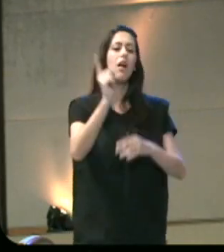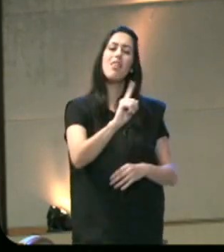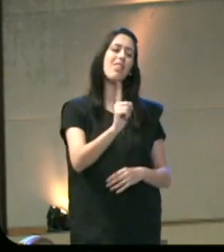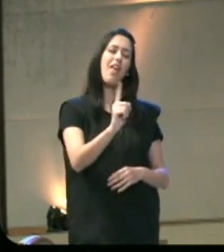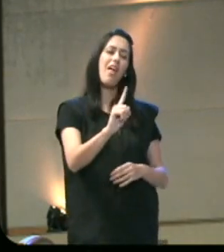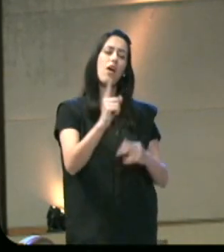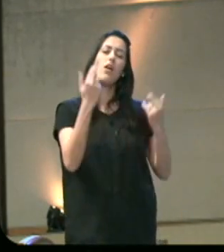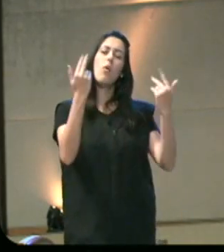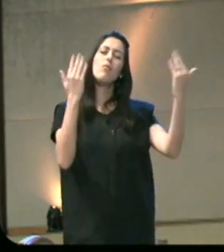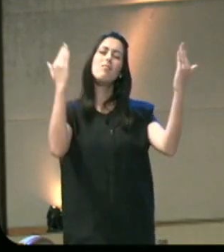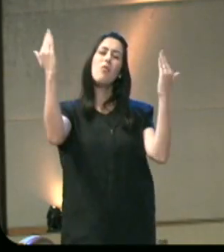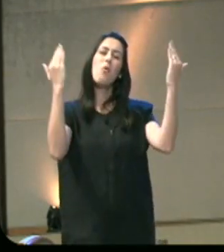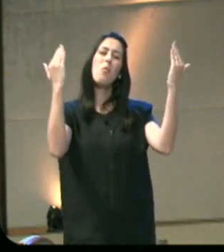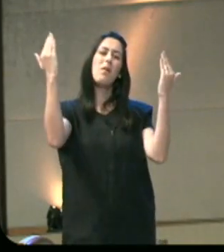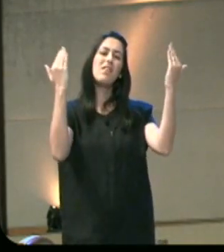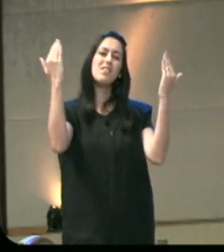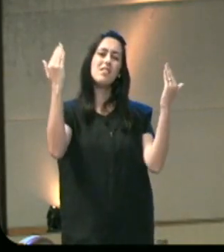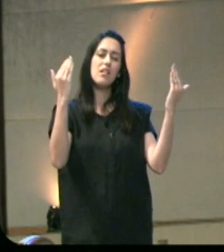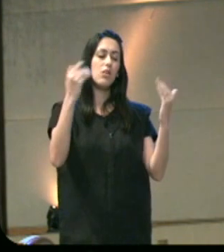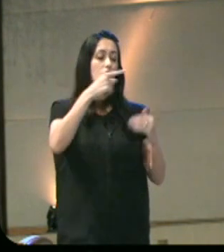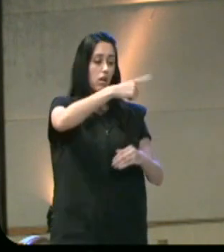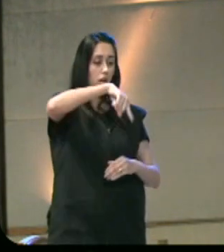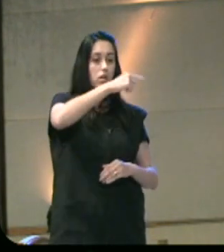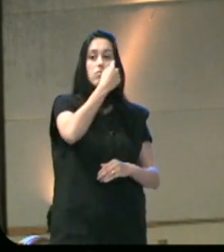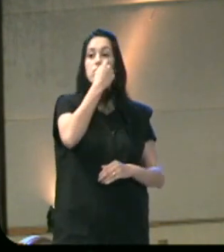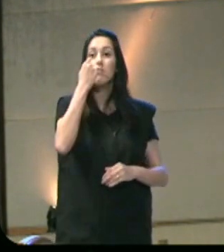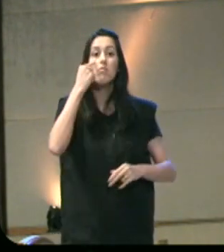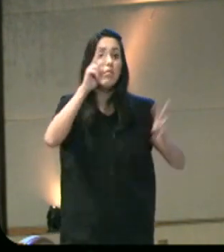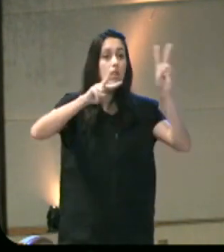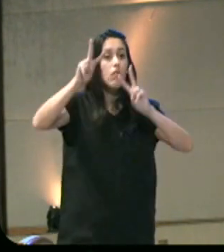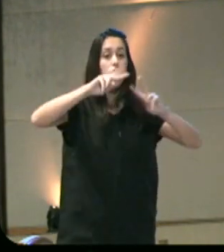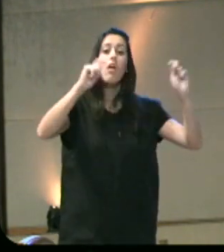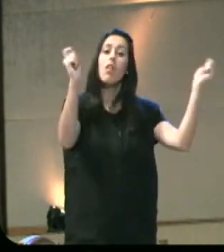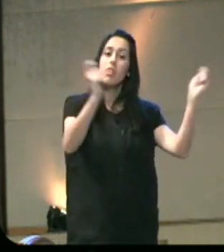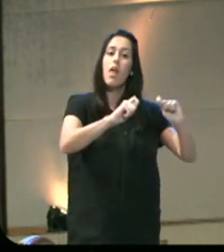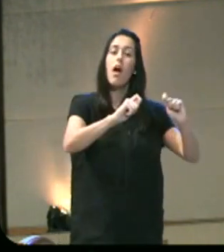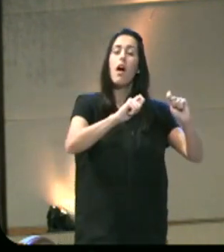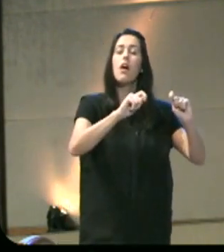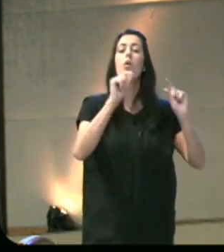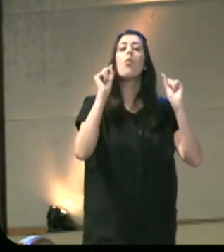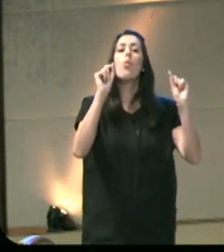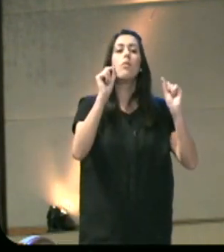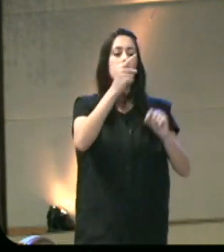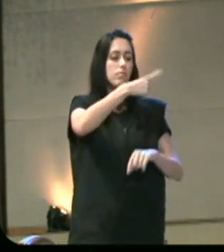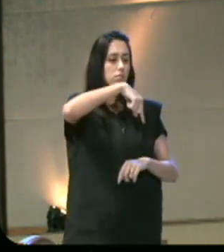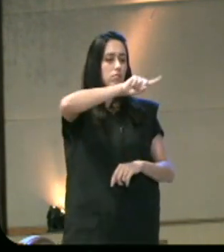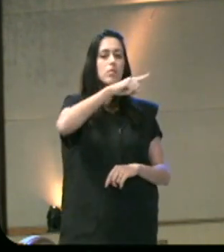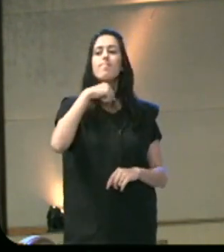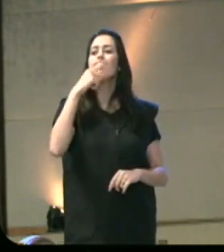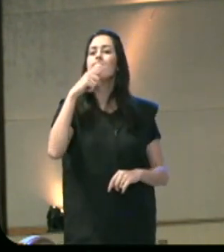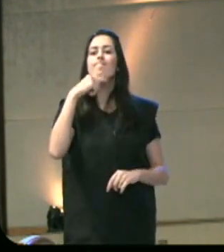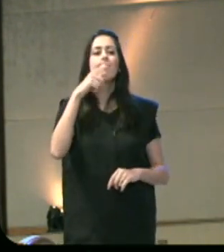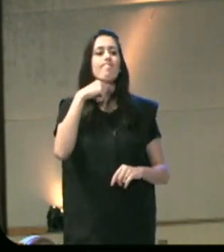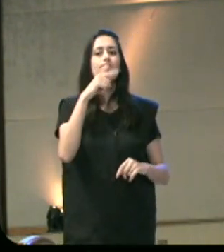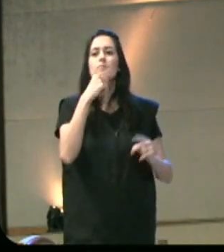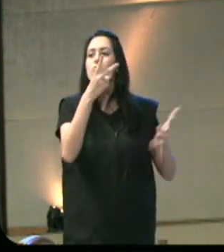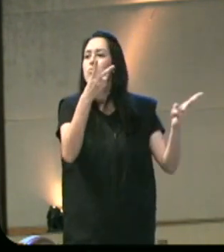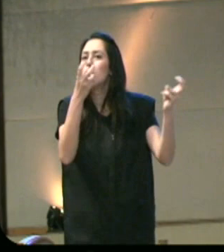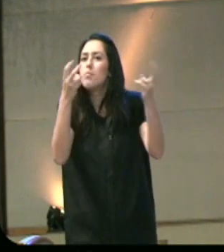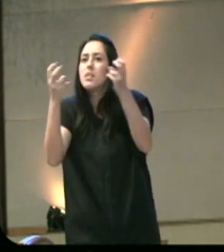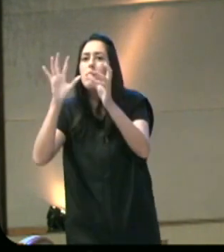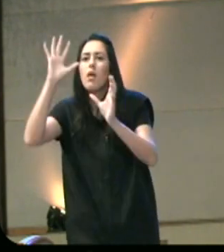as coisas que estavam ali. Eles não conseguiam discernir as coisas que